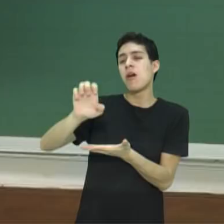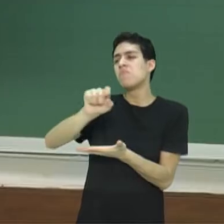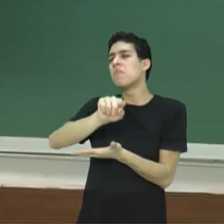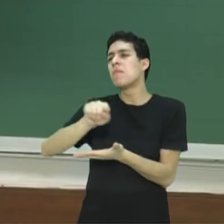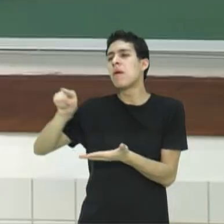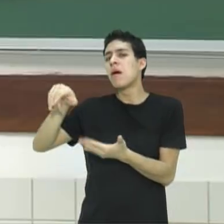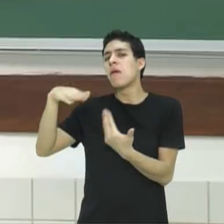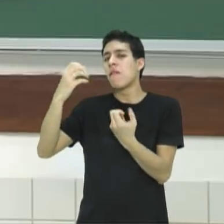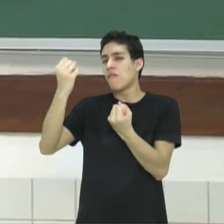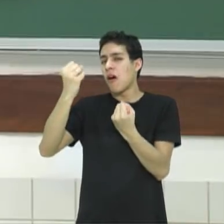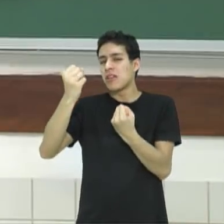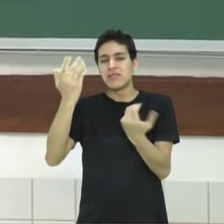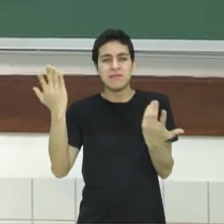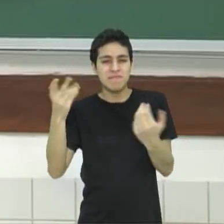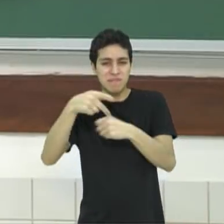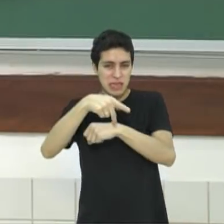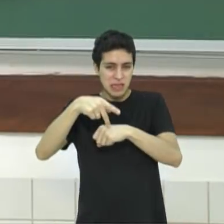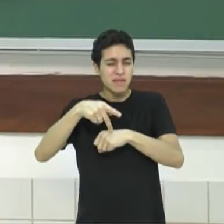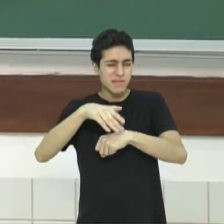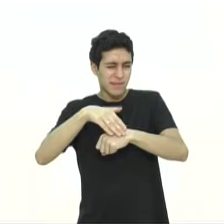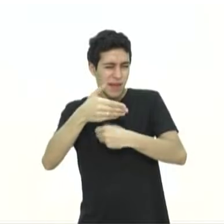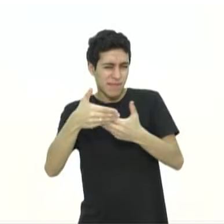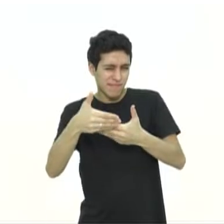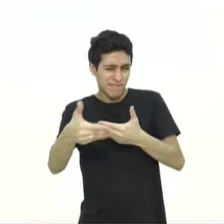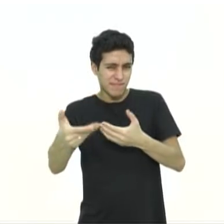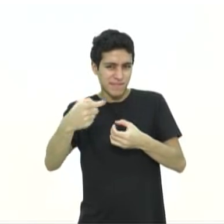tá bom? Então, tempo para vocês lá, a gente já volta.